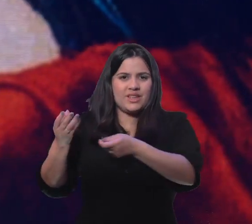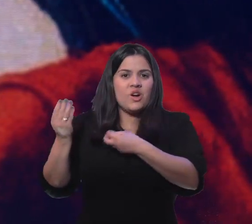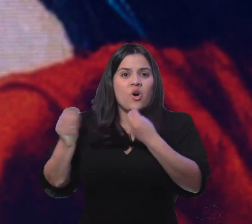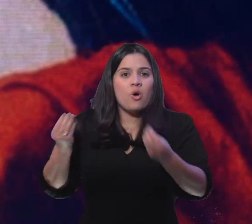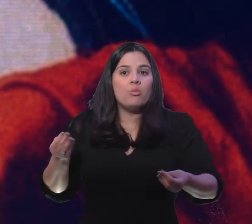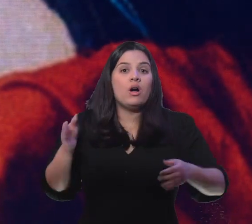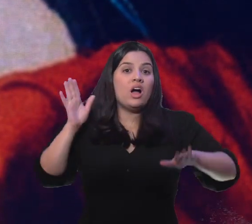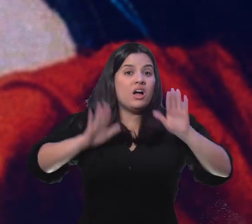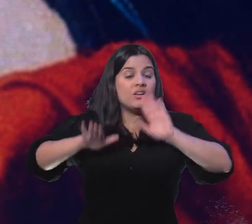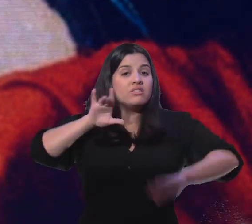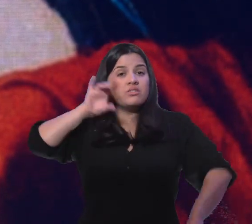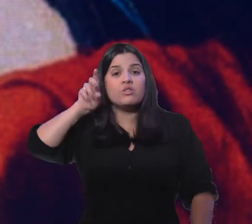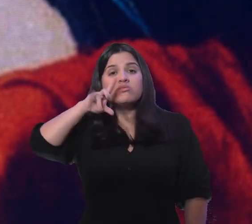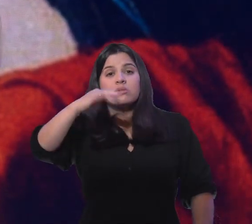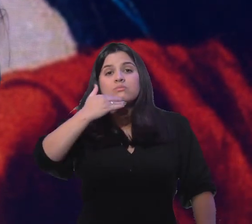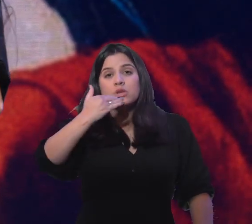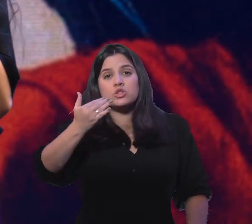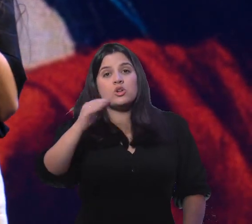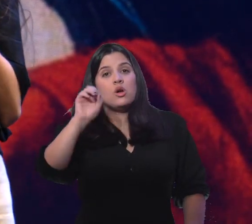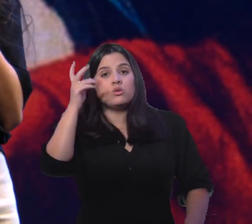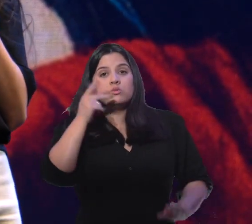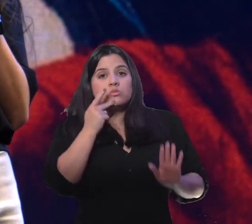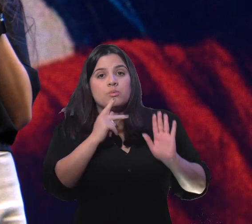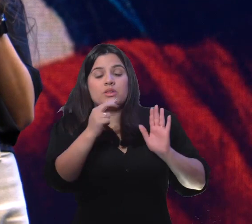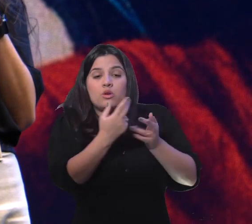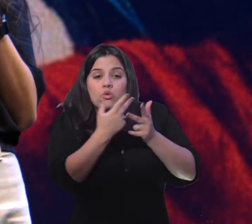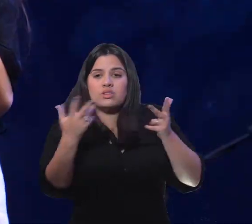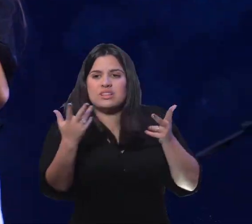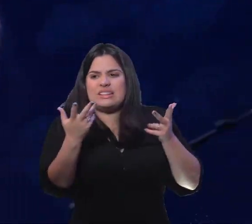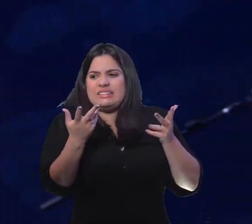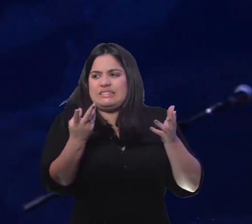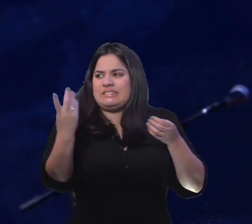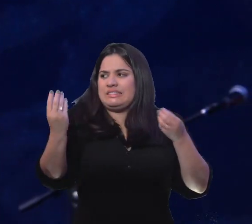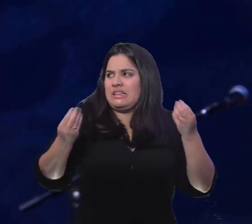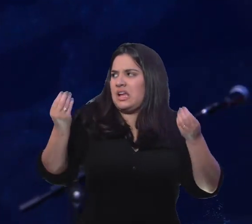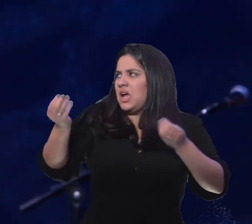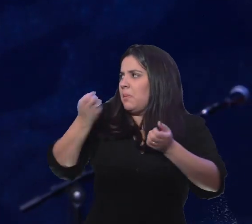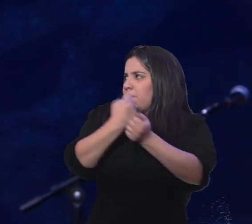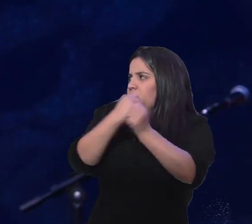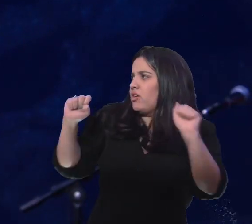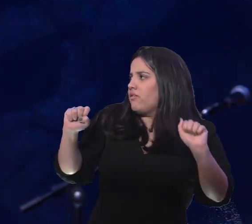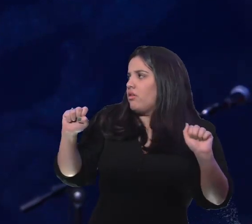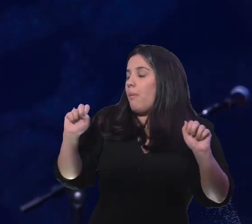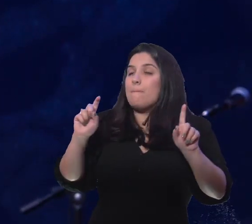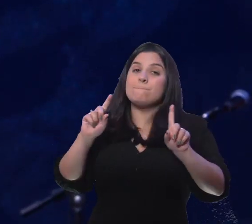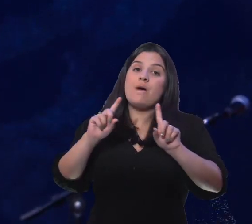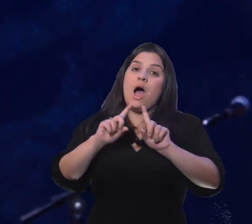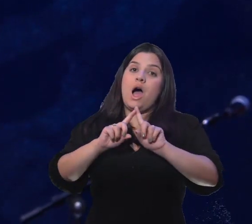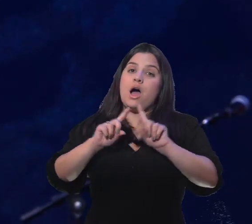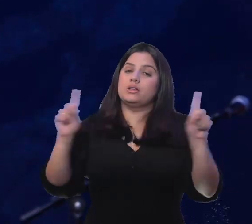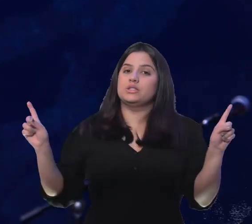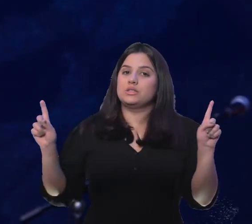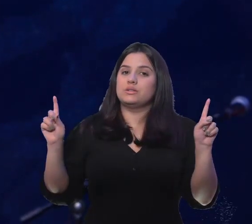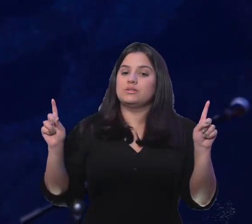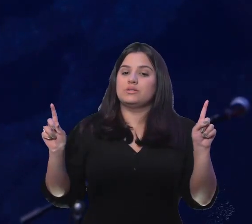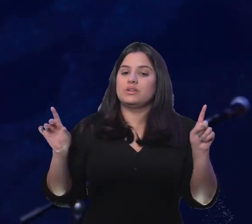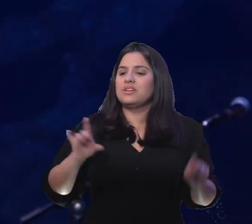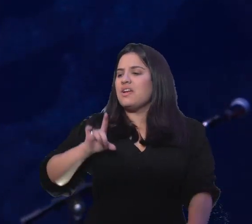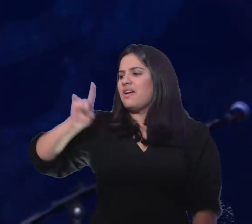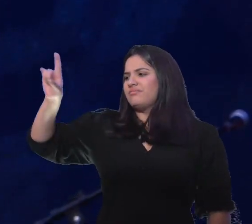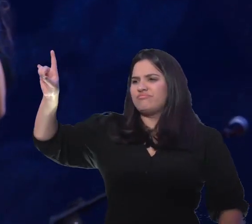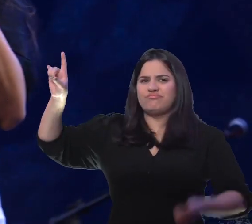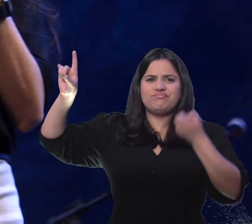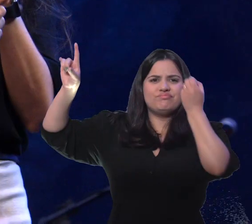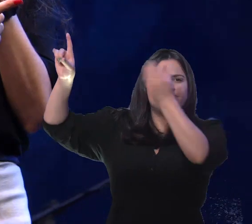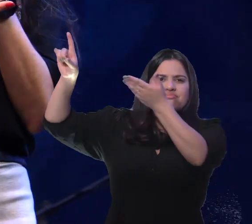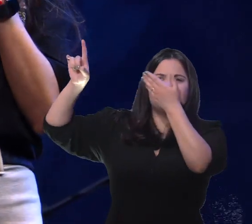muito ousadas, que para você vão parecer impossíveis mesmo. Só que nem sempre. Deus é um cara muito massa.